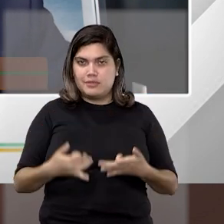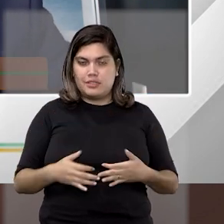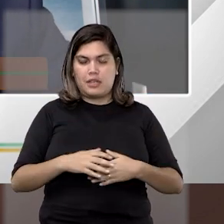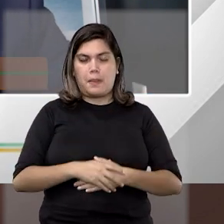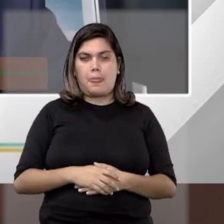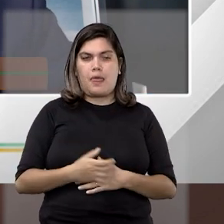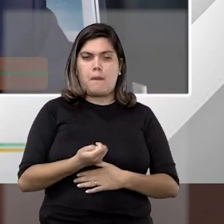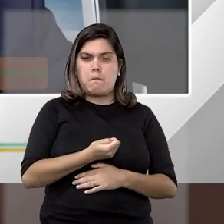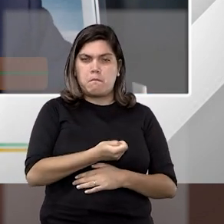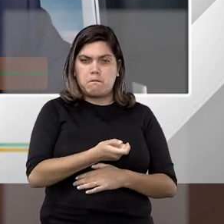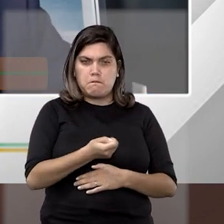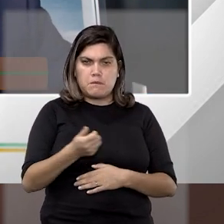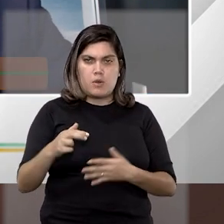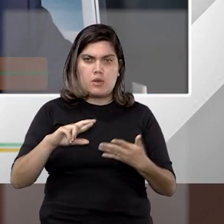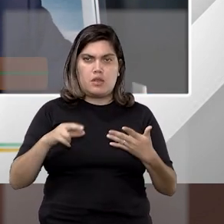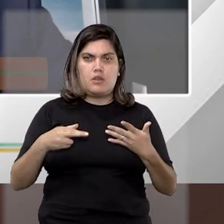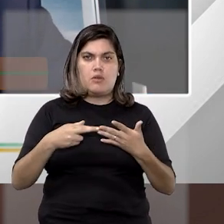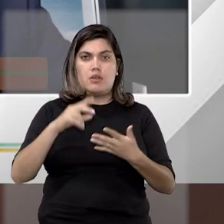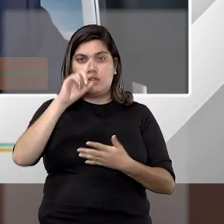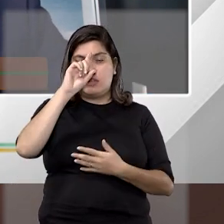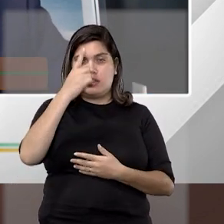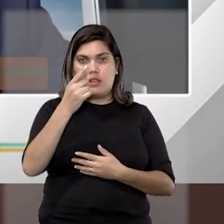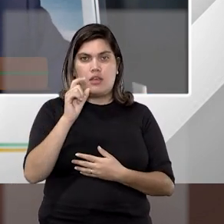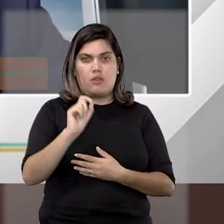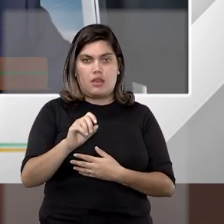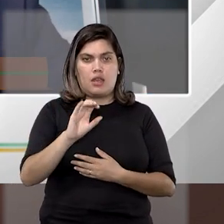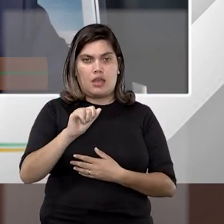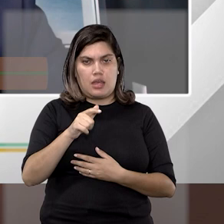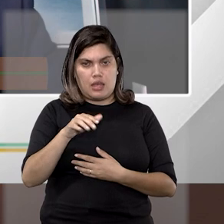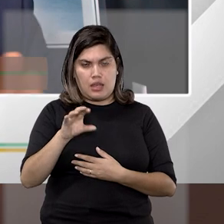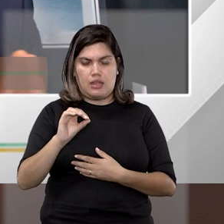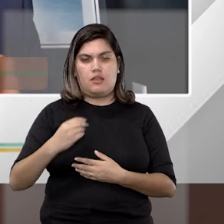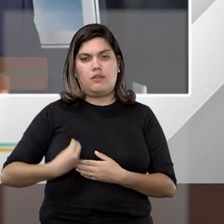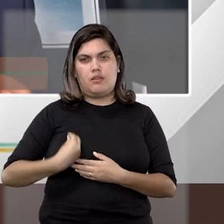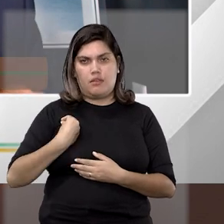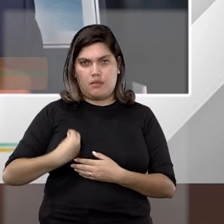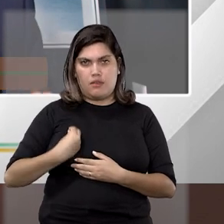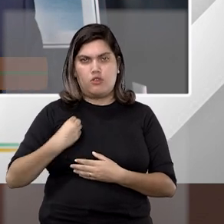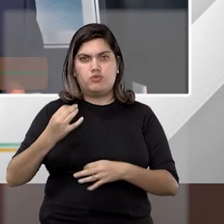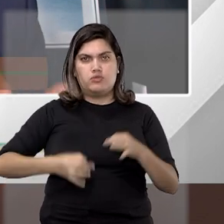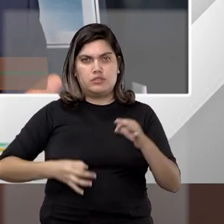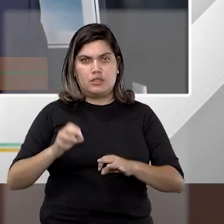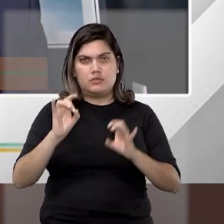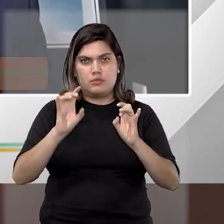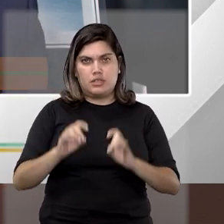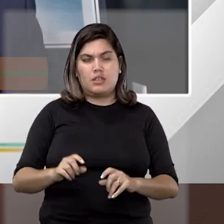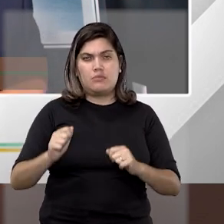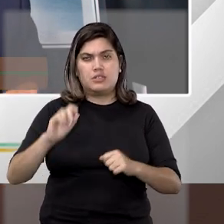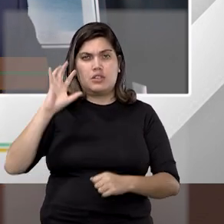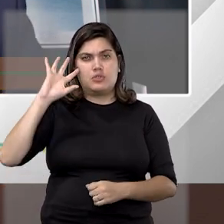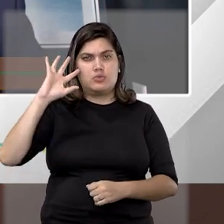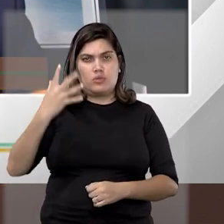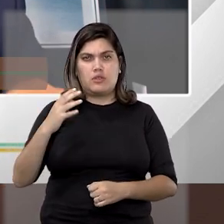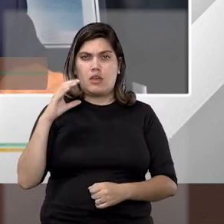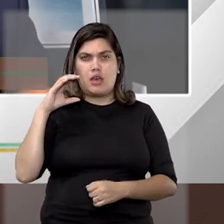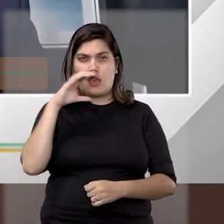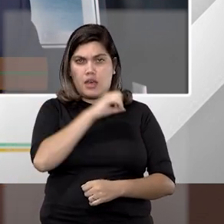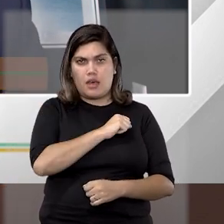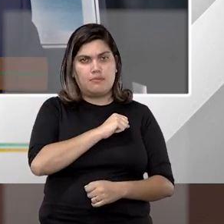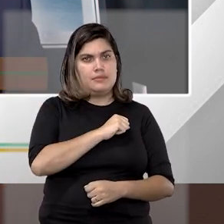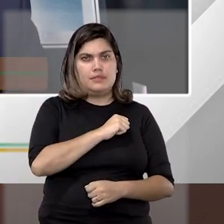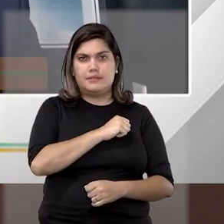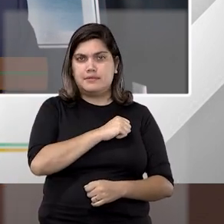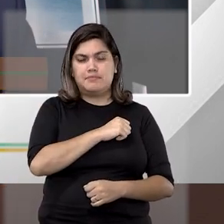o Dr Sérgio mencionam poucos recursos na ideia de que ações que tramitam nos dá especial devem ter